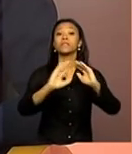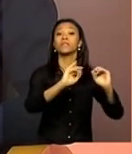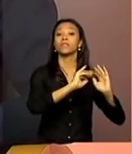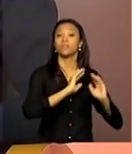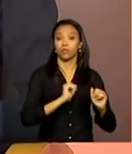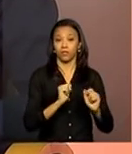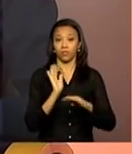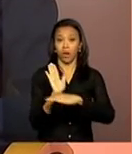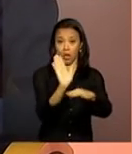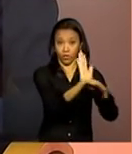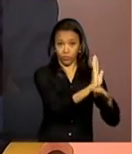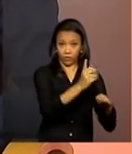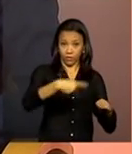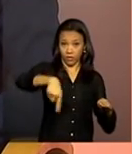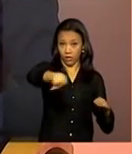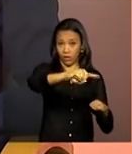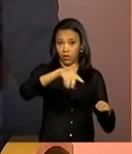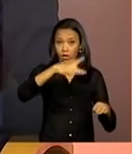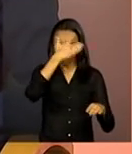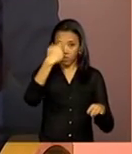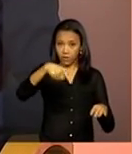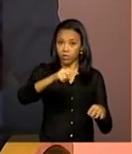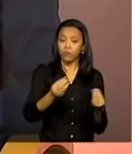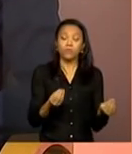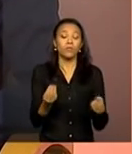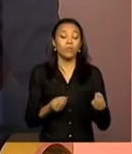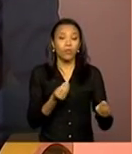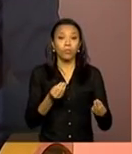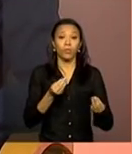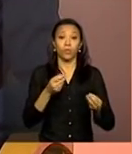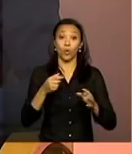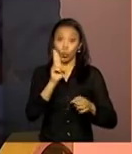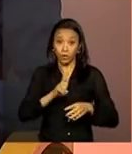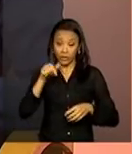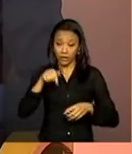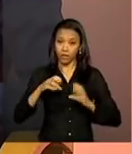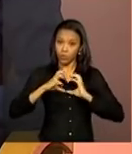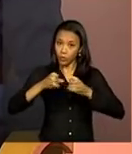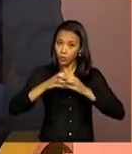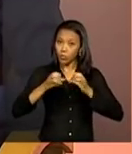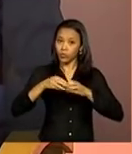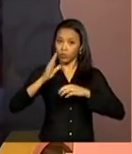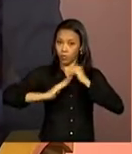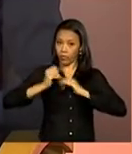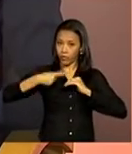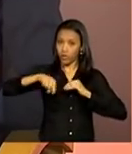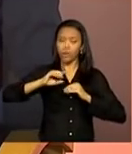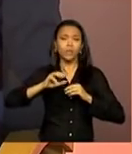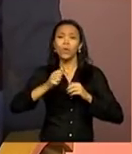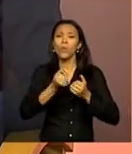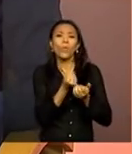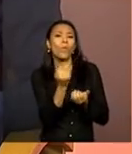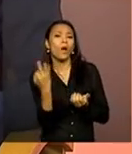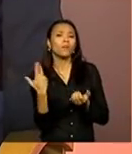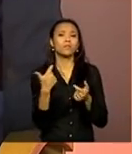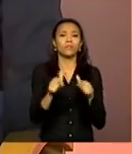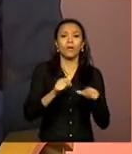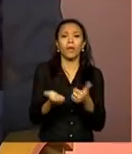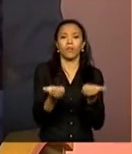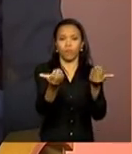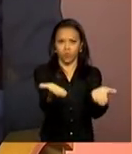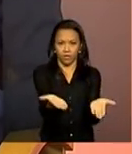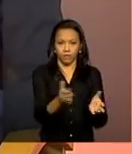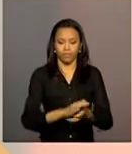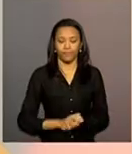proteção social básica né nas equipes pelas equipes volantes e que serviços são ofertados sim é muito